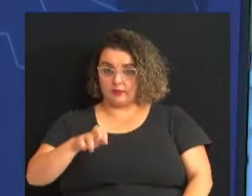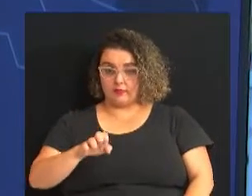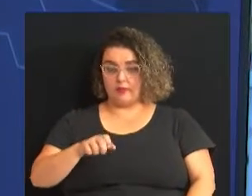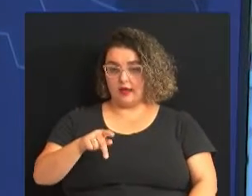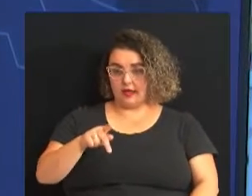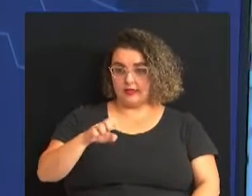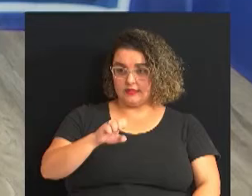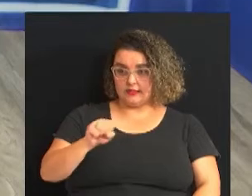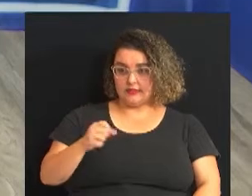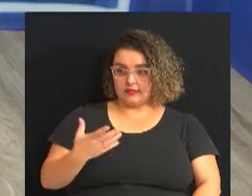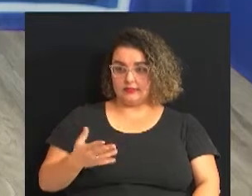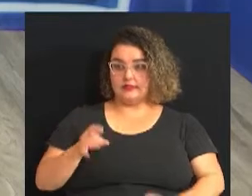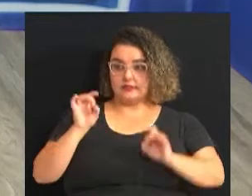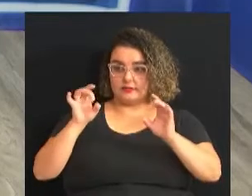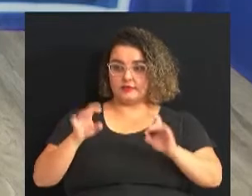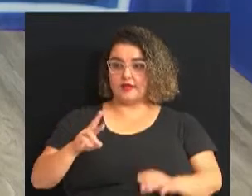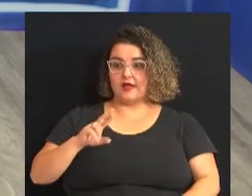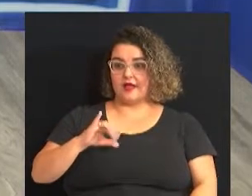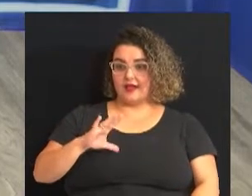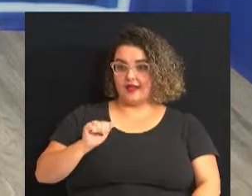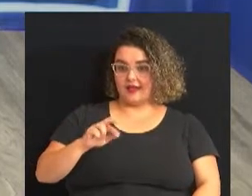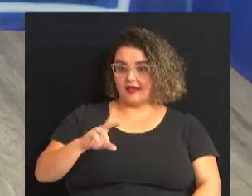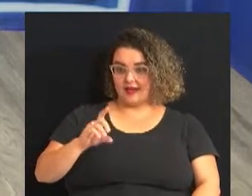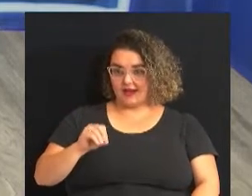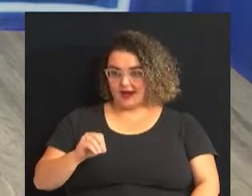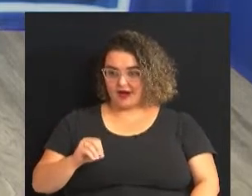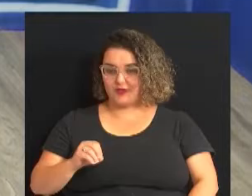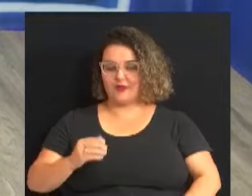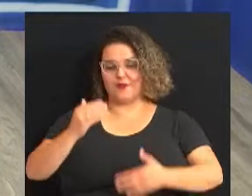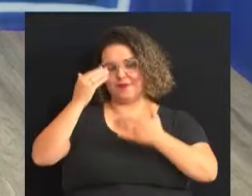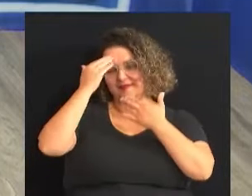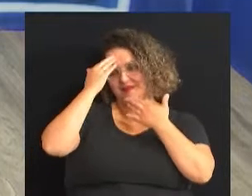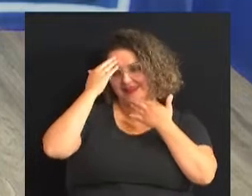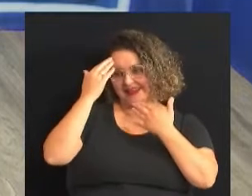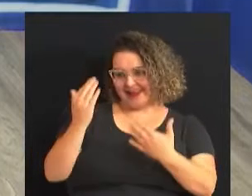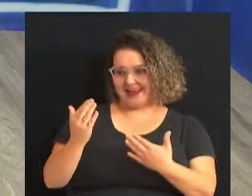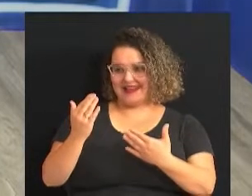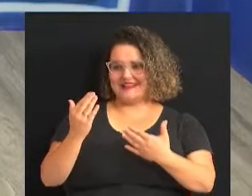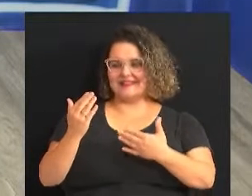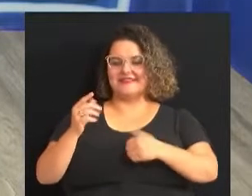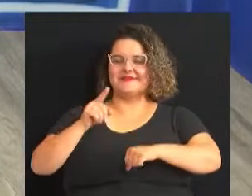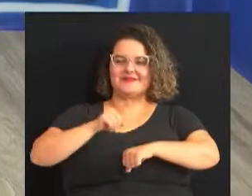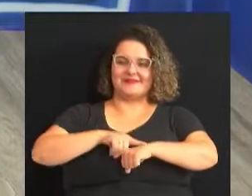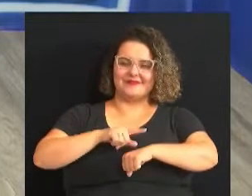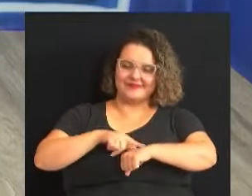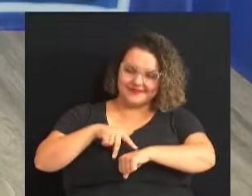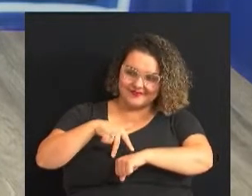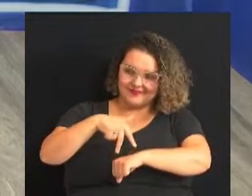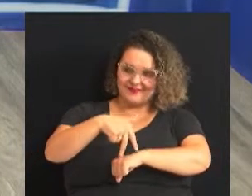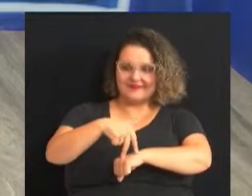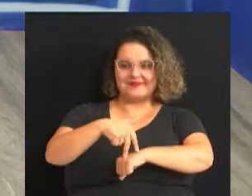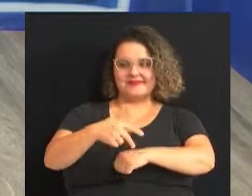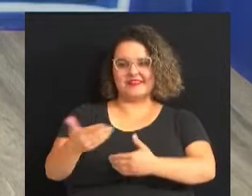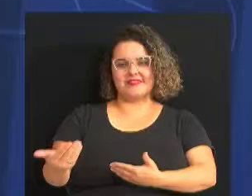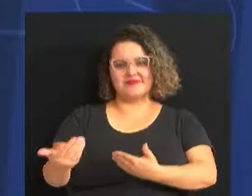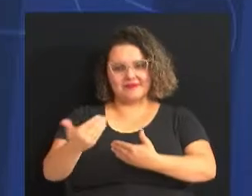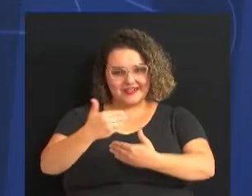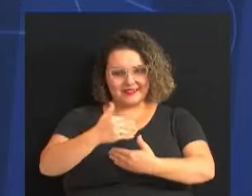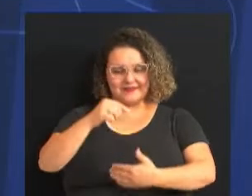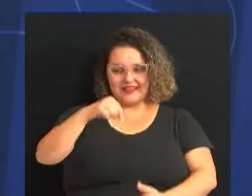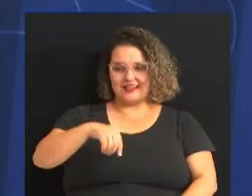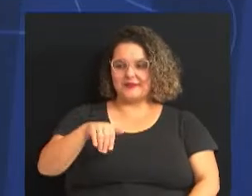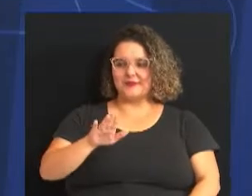da liga. Ricardo Bulgarelli, muito obrigado pela disponibilidade do seu tempo em participar aqui do